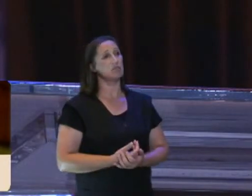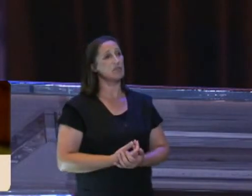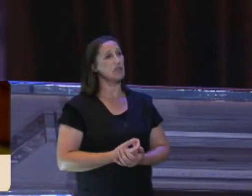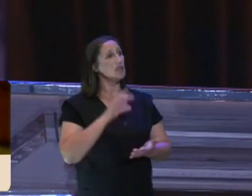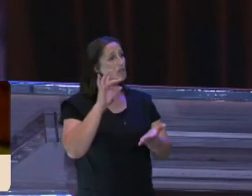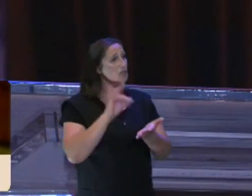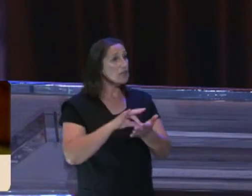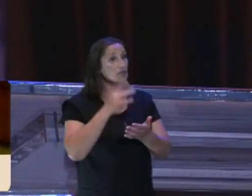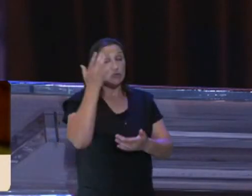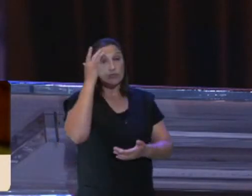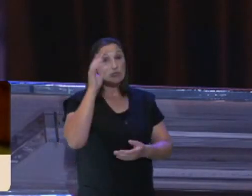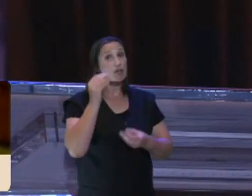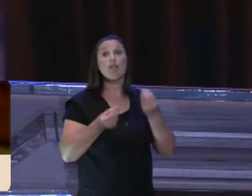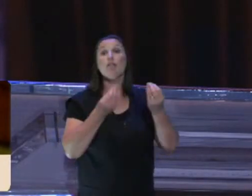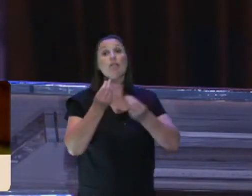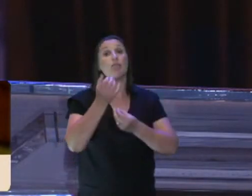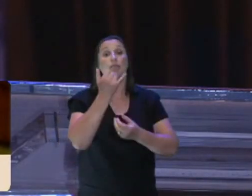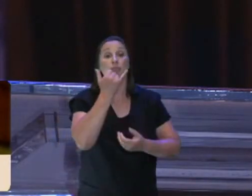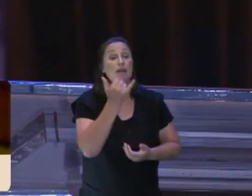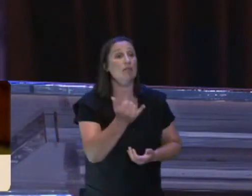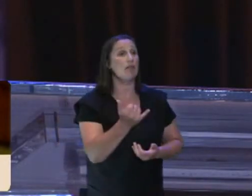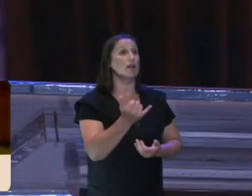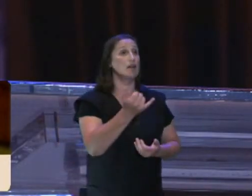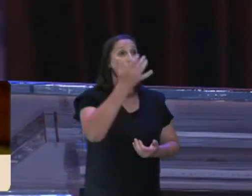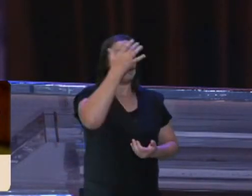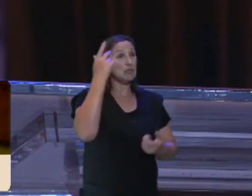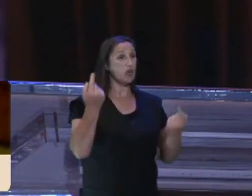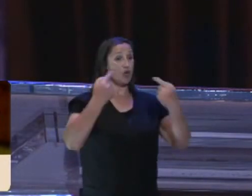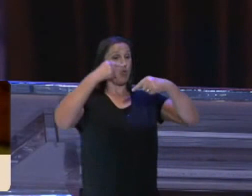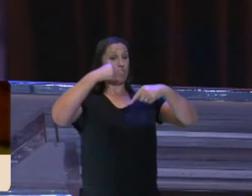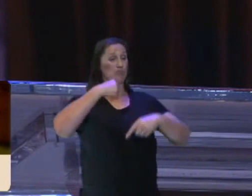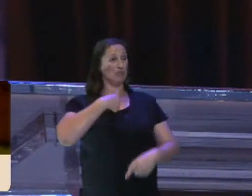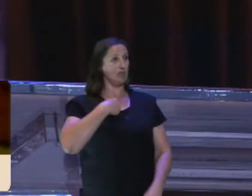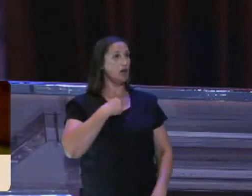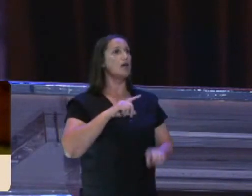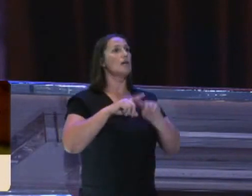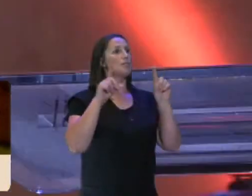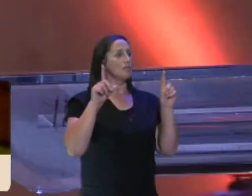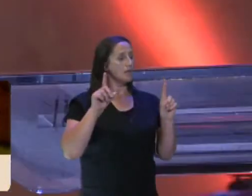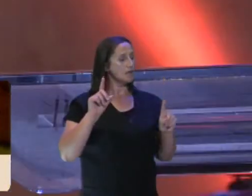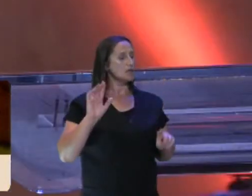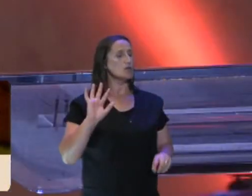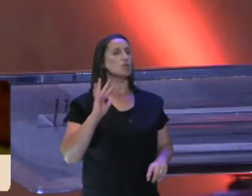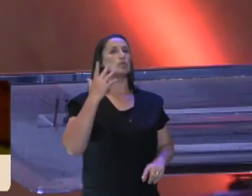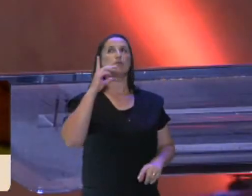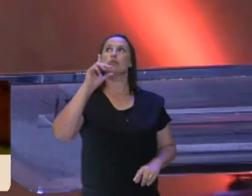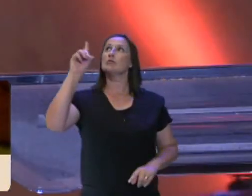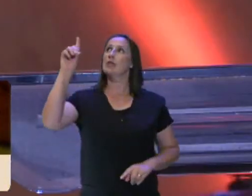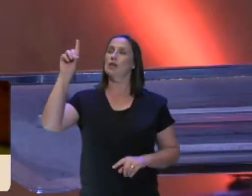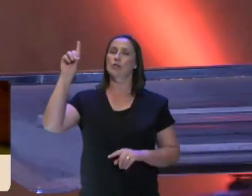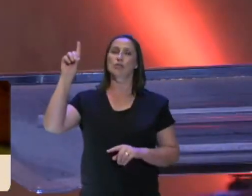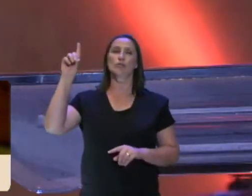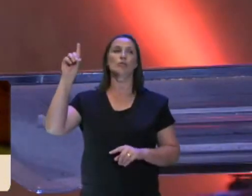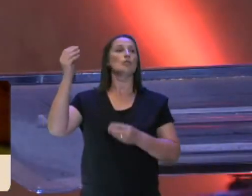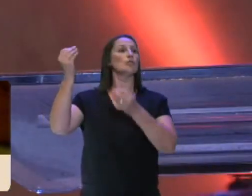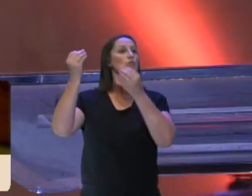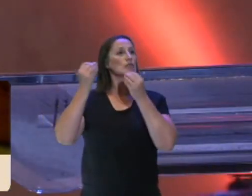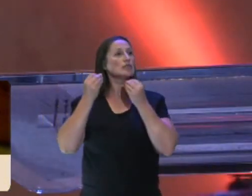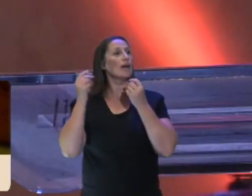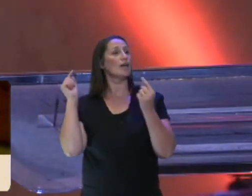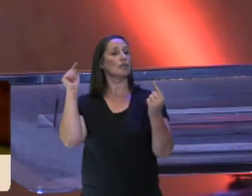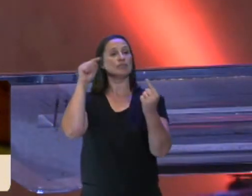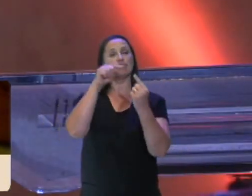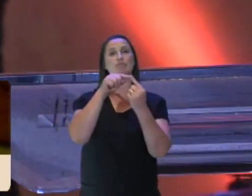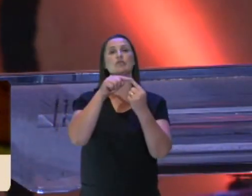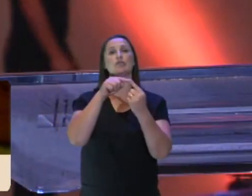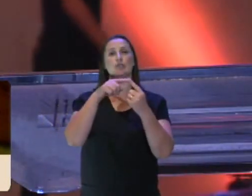Eu não sei como, mas quando o Senhor nos dá um alvo, a gente se levanta em nome de Jesus e sai da caverna da